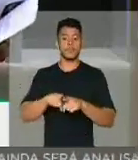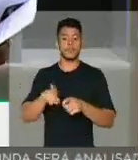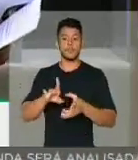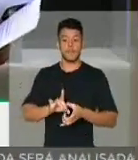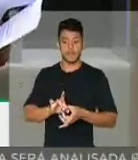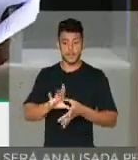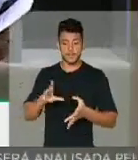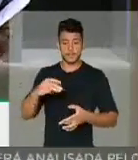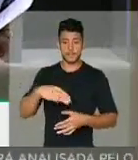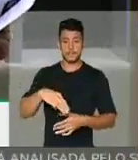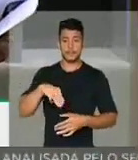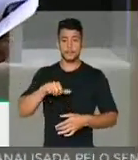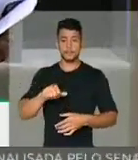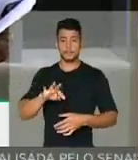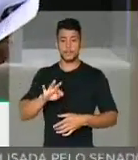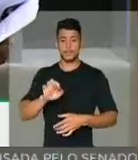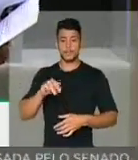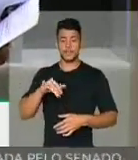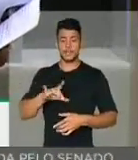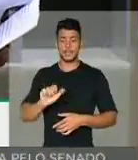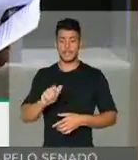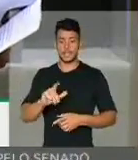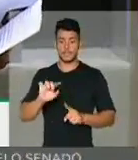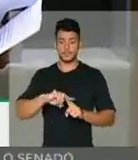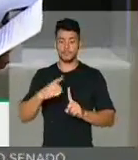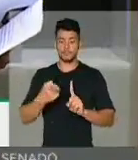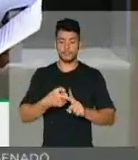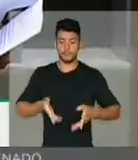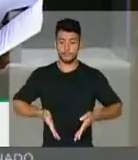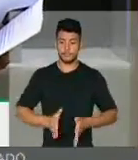em 43 e a equivalência